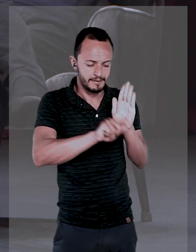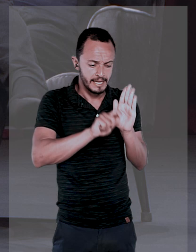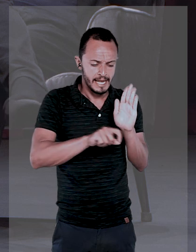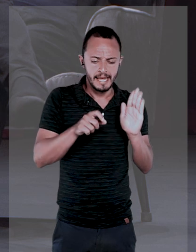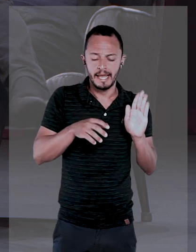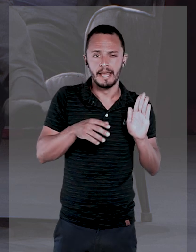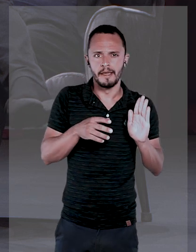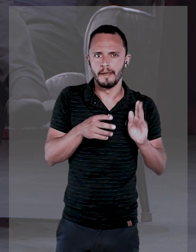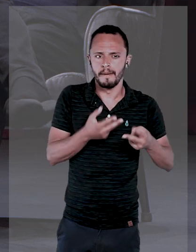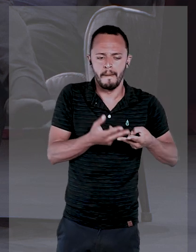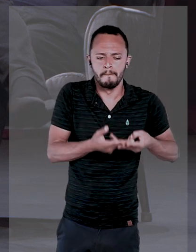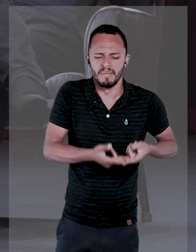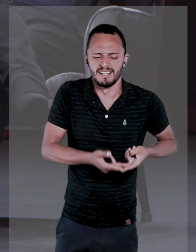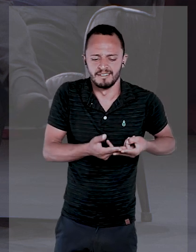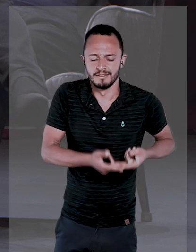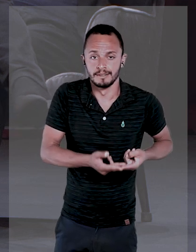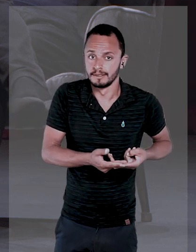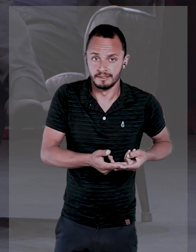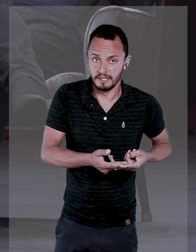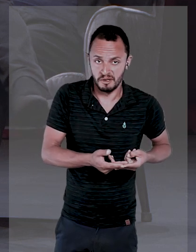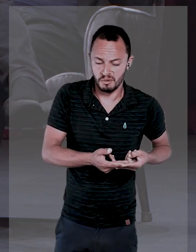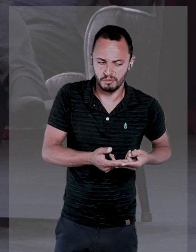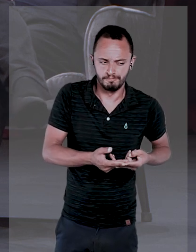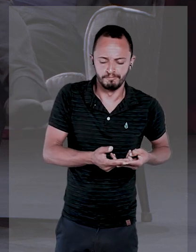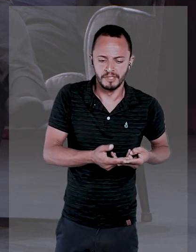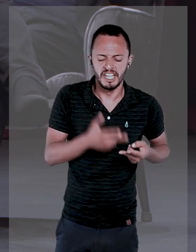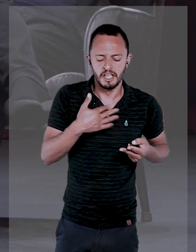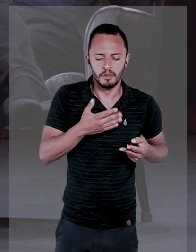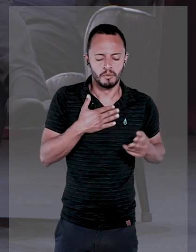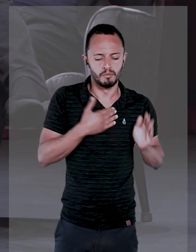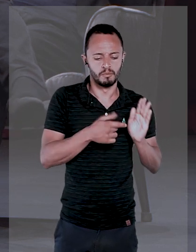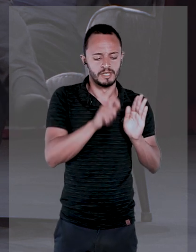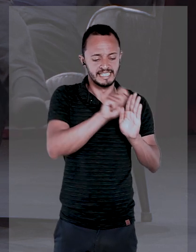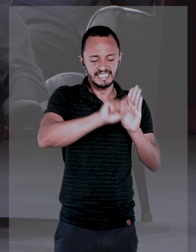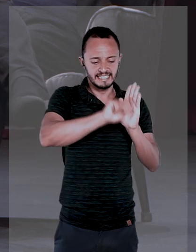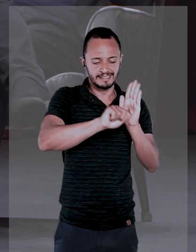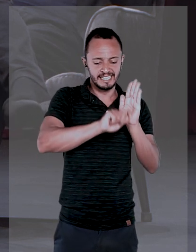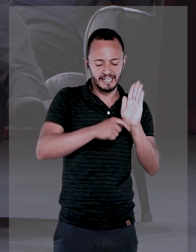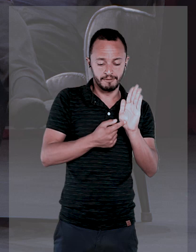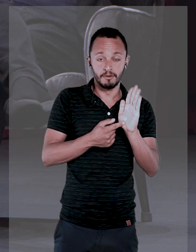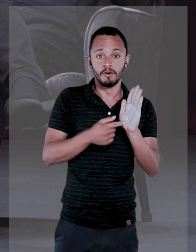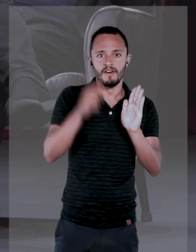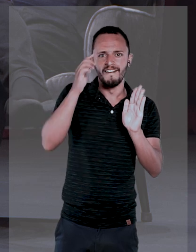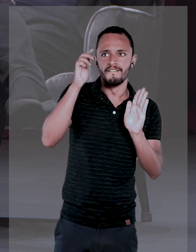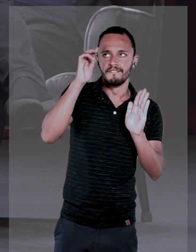impiedosa, porque o meu modo de expor os assuntos,